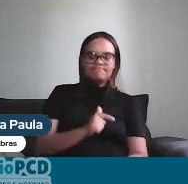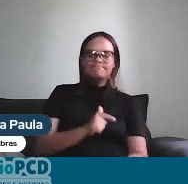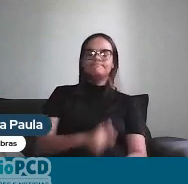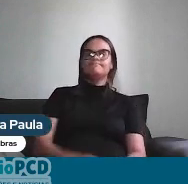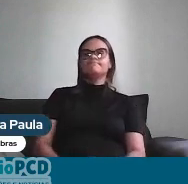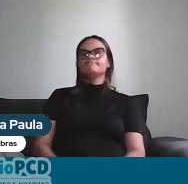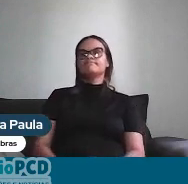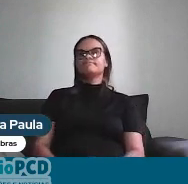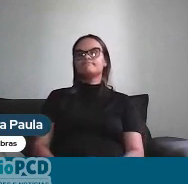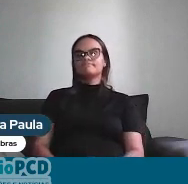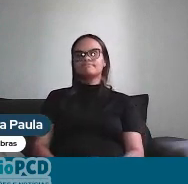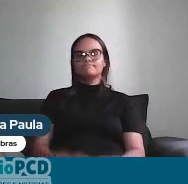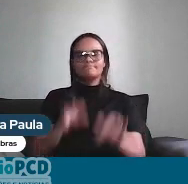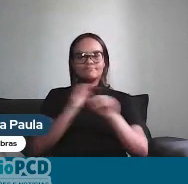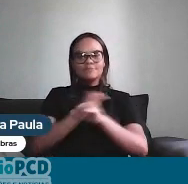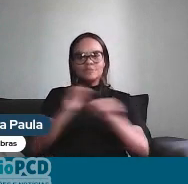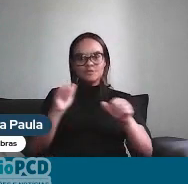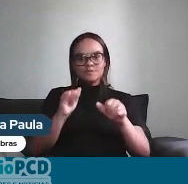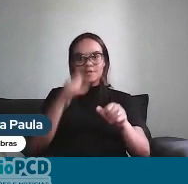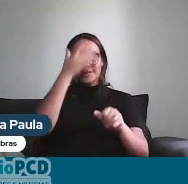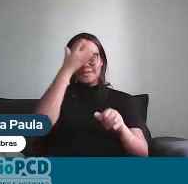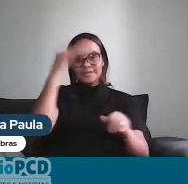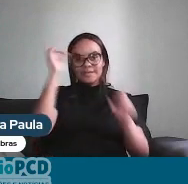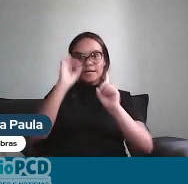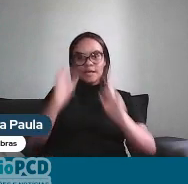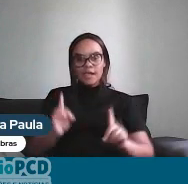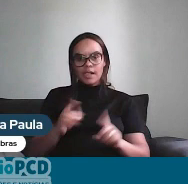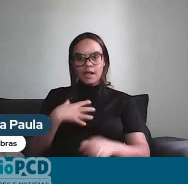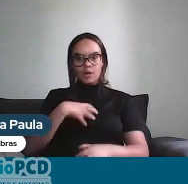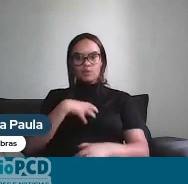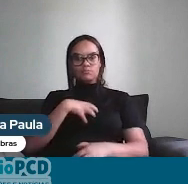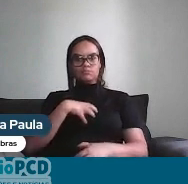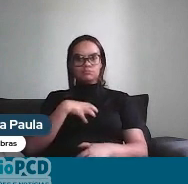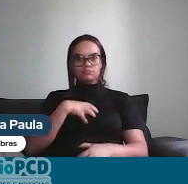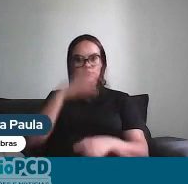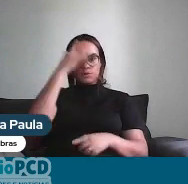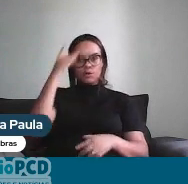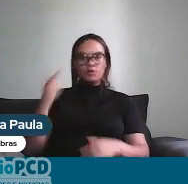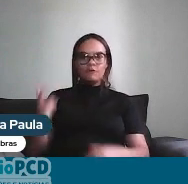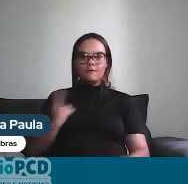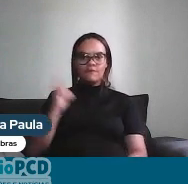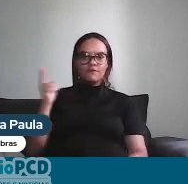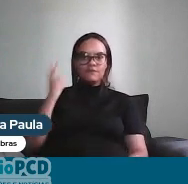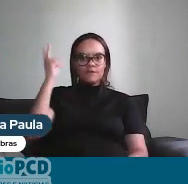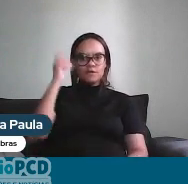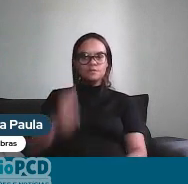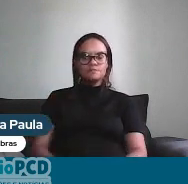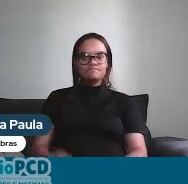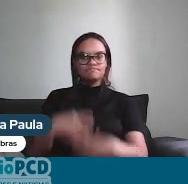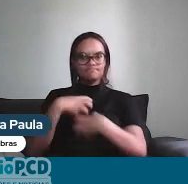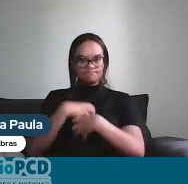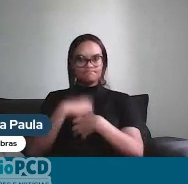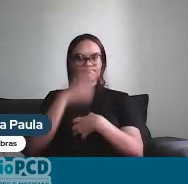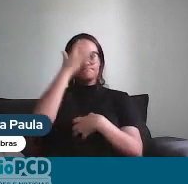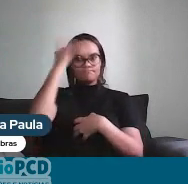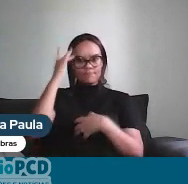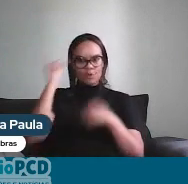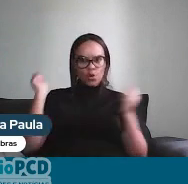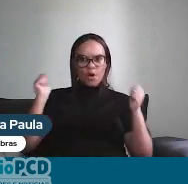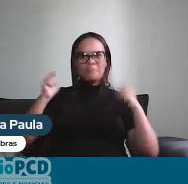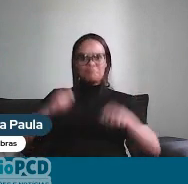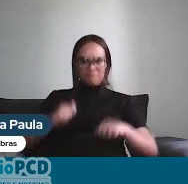maior mensagem. Pessoas com deficiência, eu me sinto uma pessoa com valor, eu me sinto uma pessoa